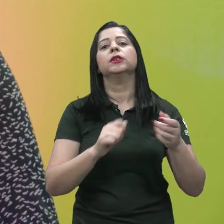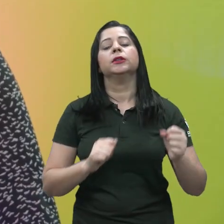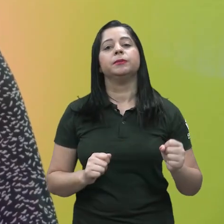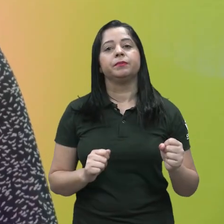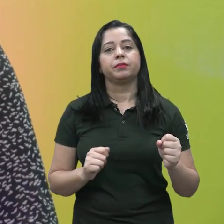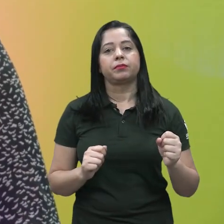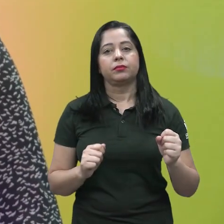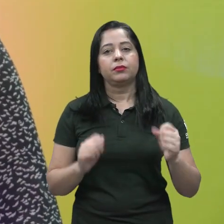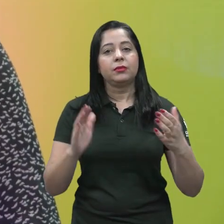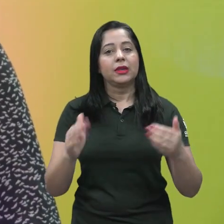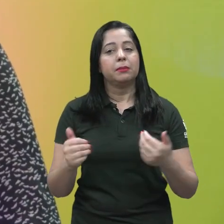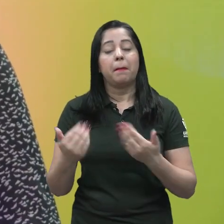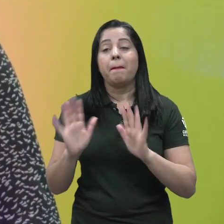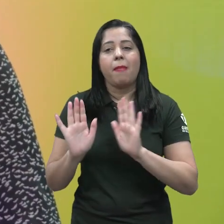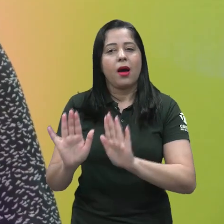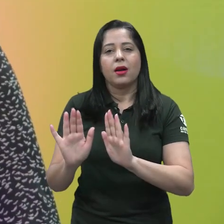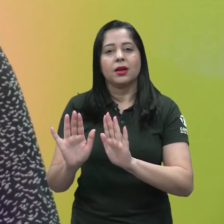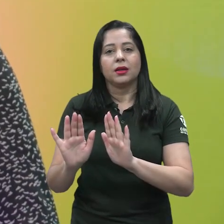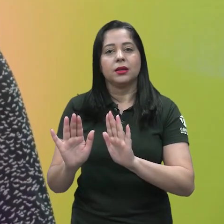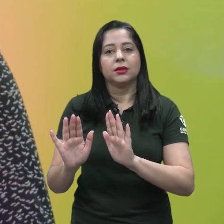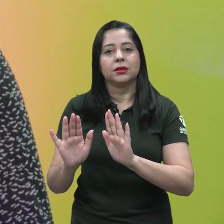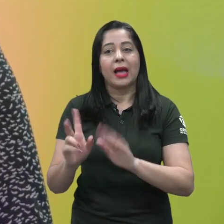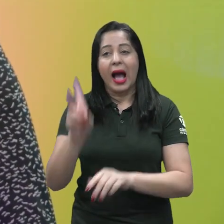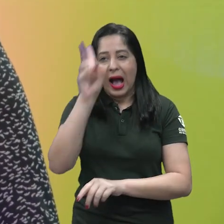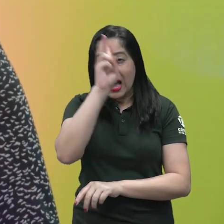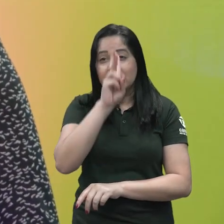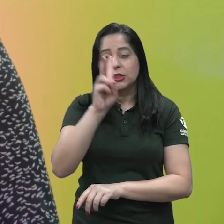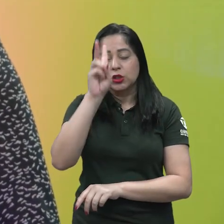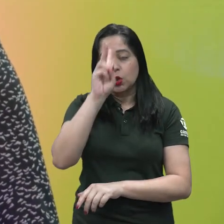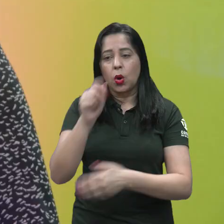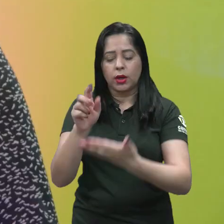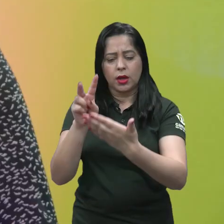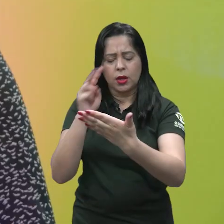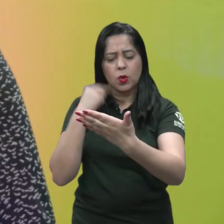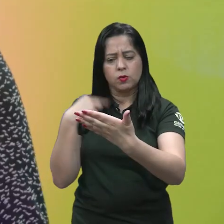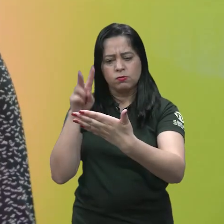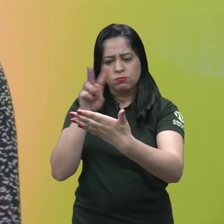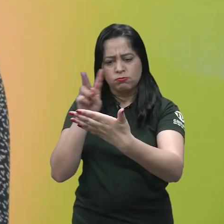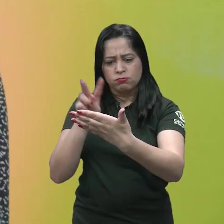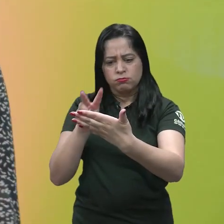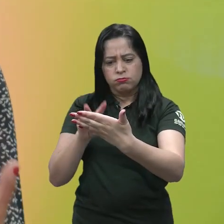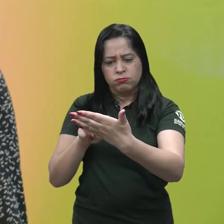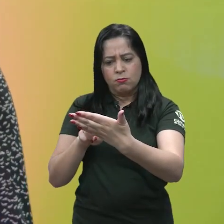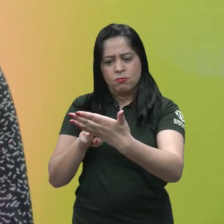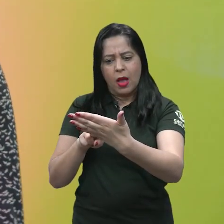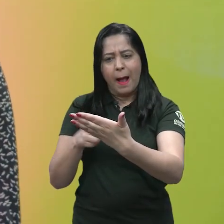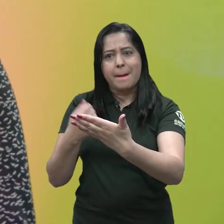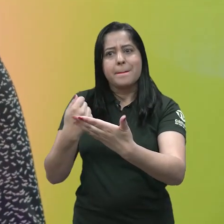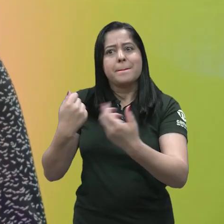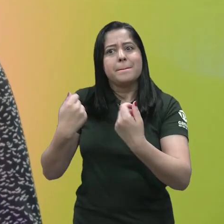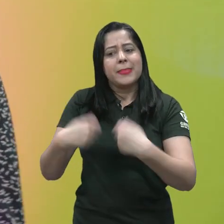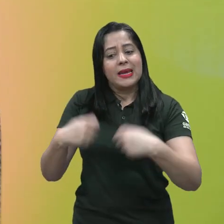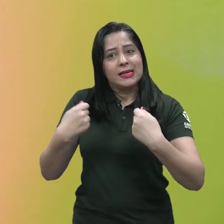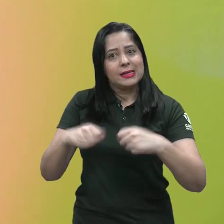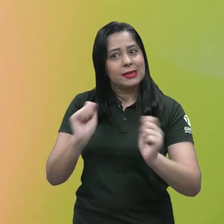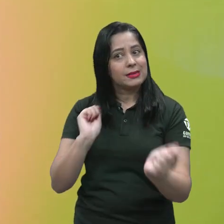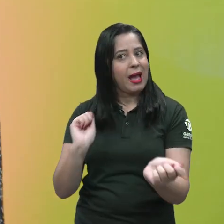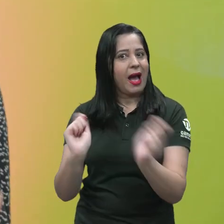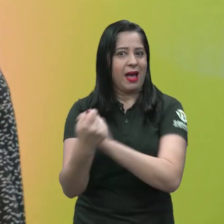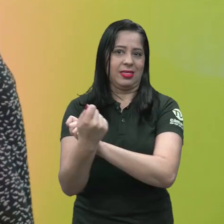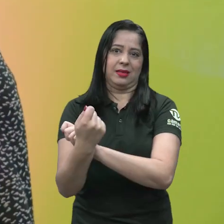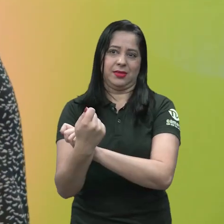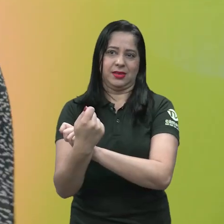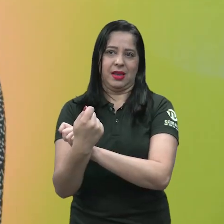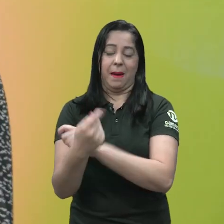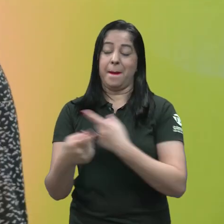Evaristo. Sim. Mas essa história ela precisaria aí né, ser refinada, porque uma coisa é